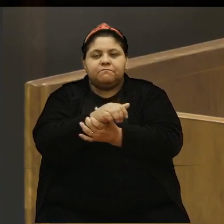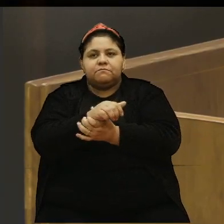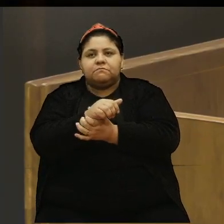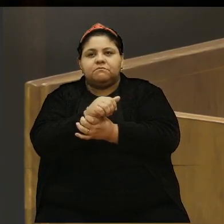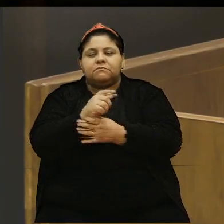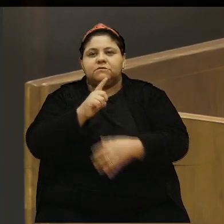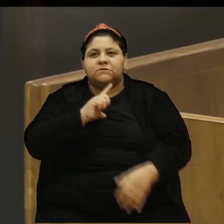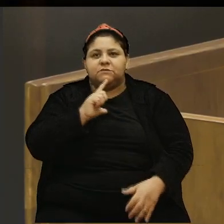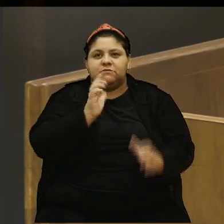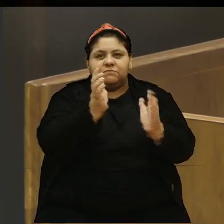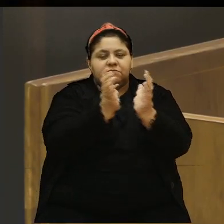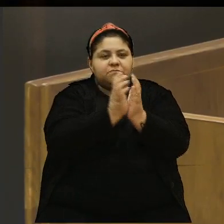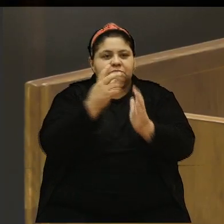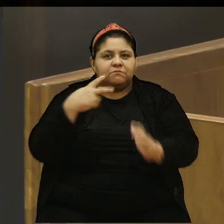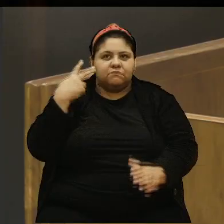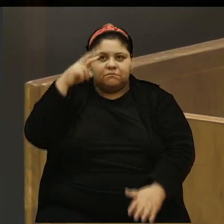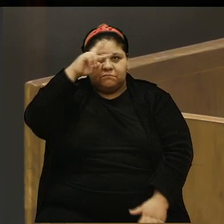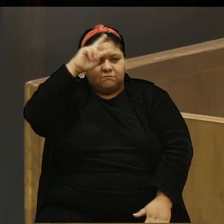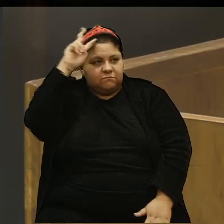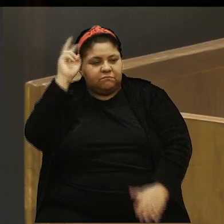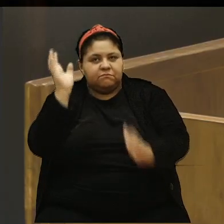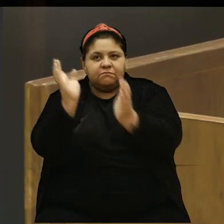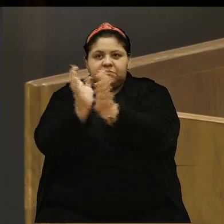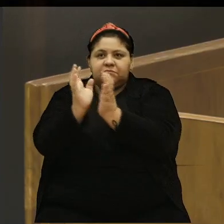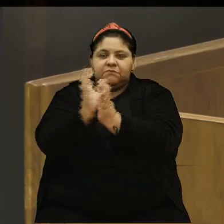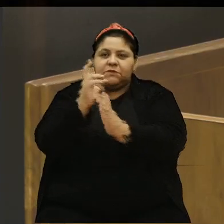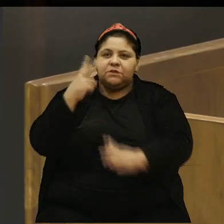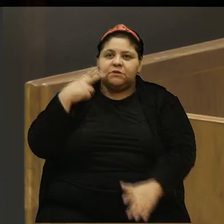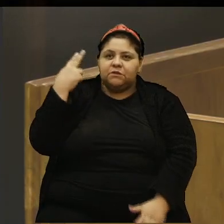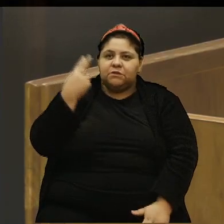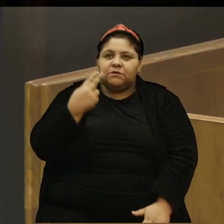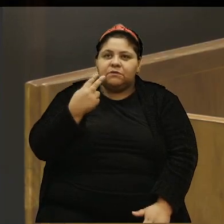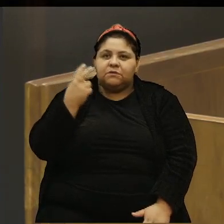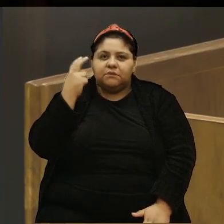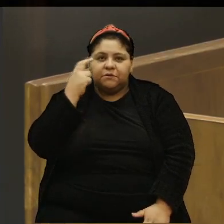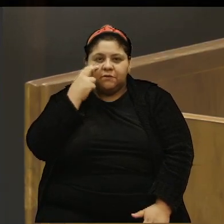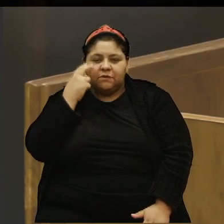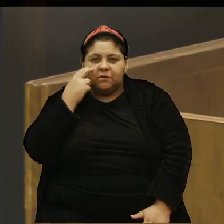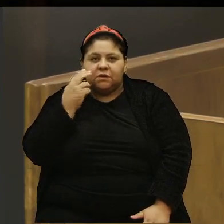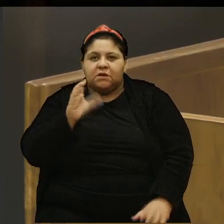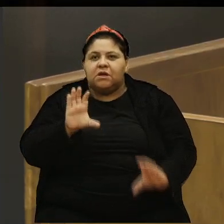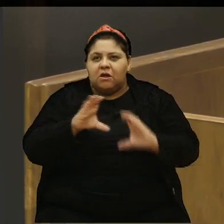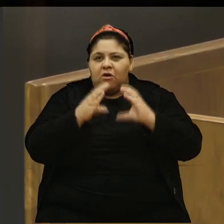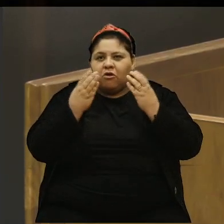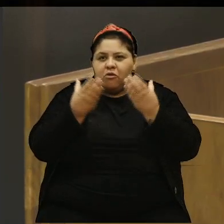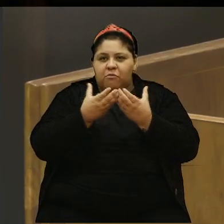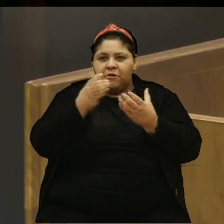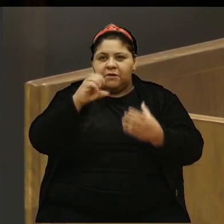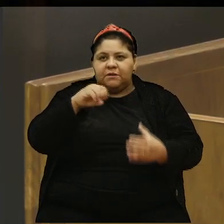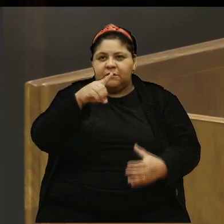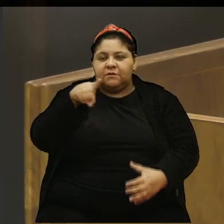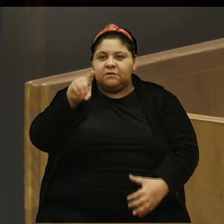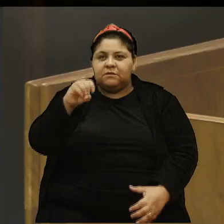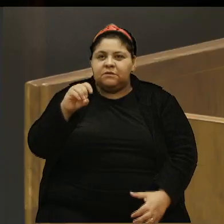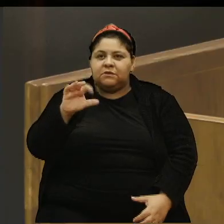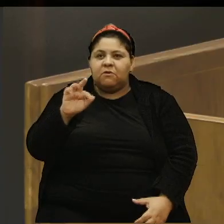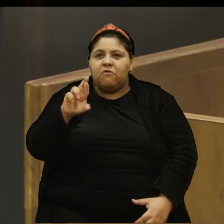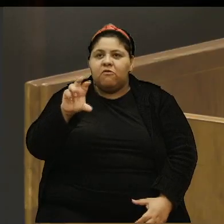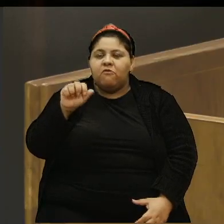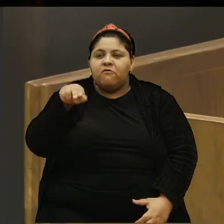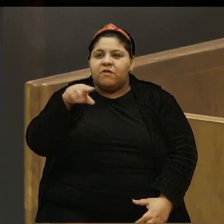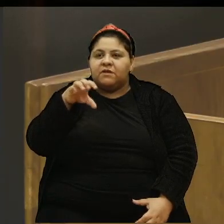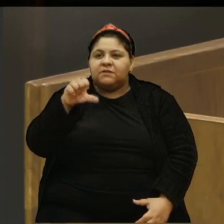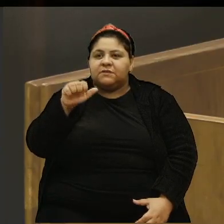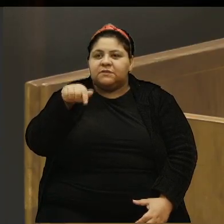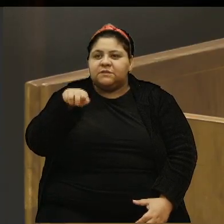o colega Edson e o colega Fantinel, lá na comunidade São Francisquinho, e foi uma das maiores